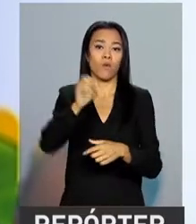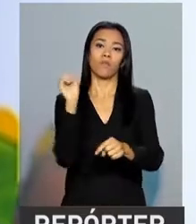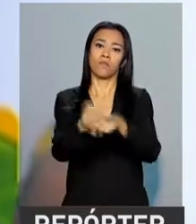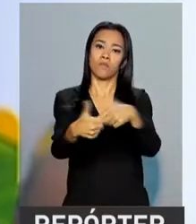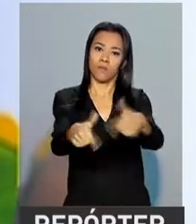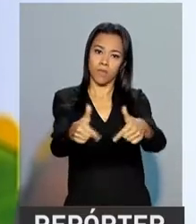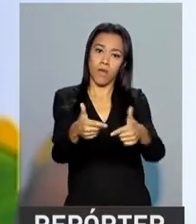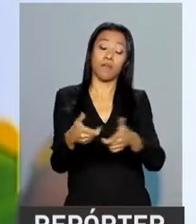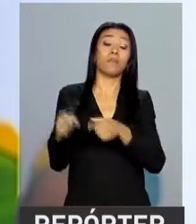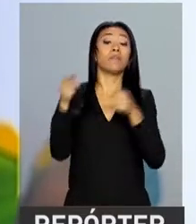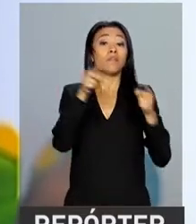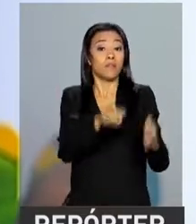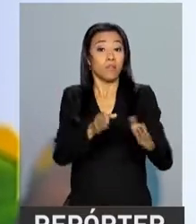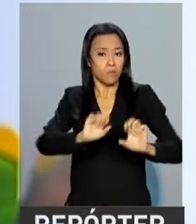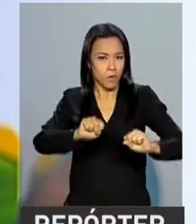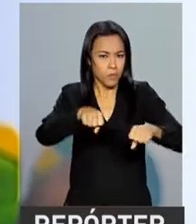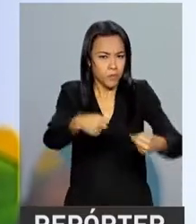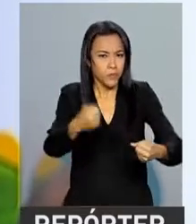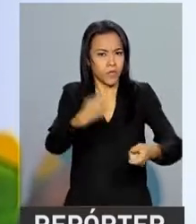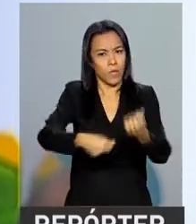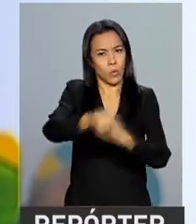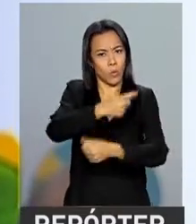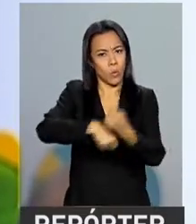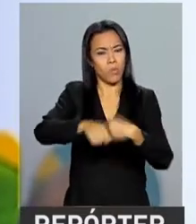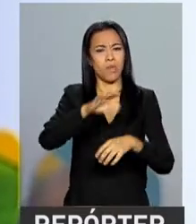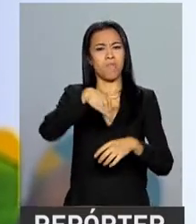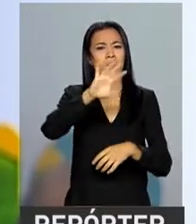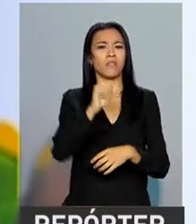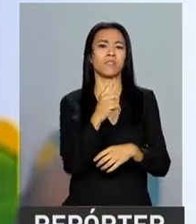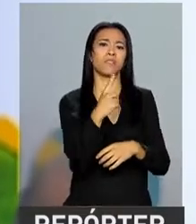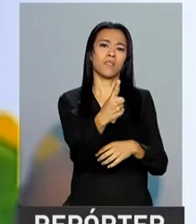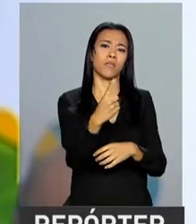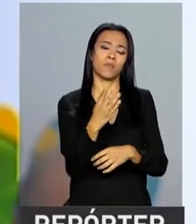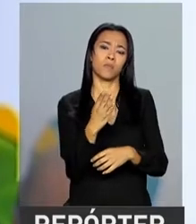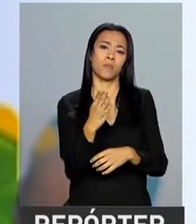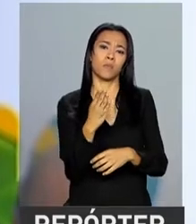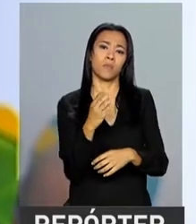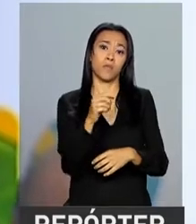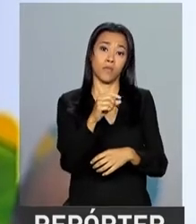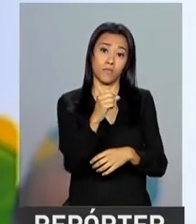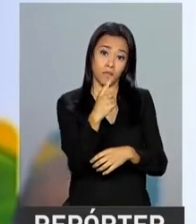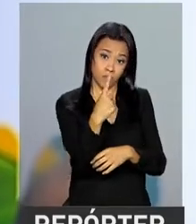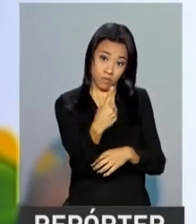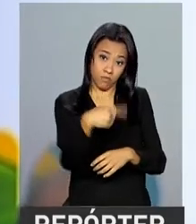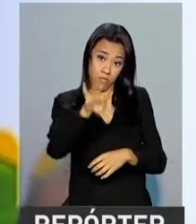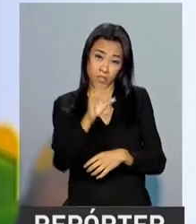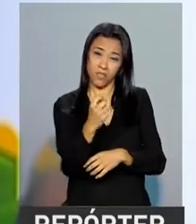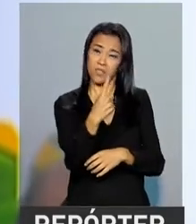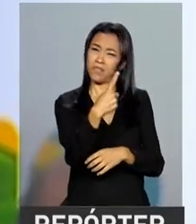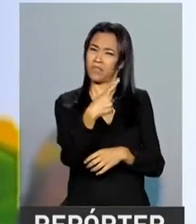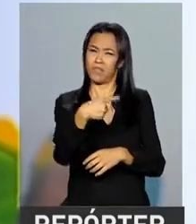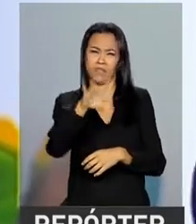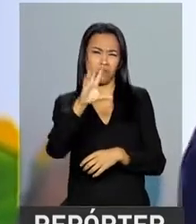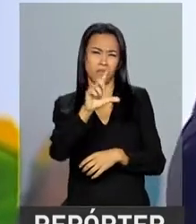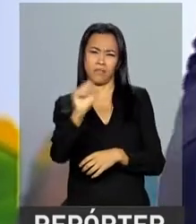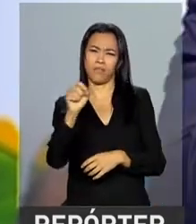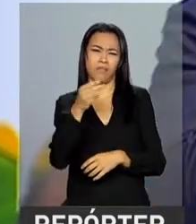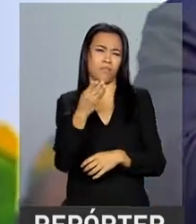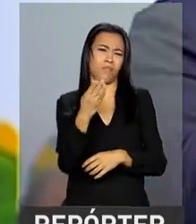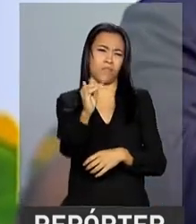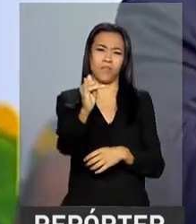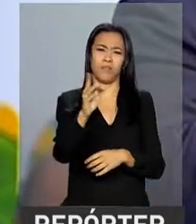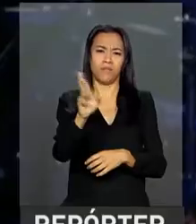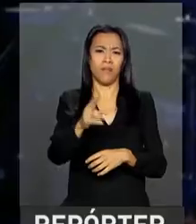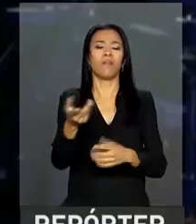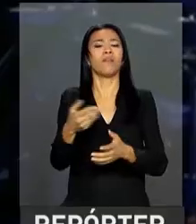apresentar um incremento na economia de mais de 7 bilhões de reais e é esse o caminho que nosso país precisa